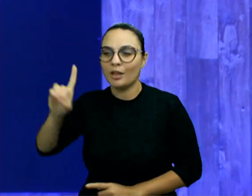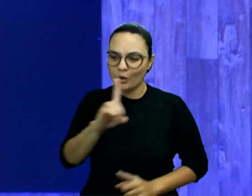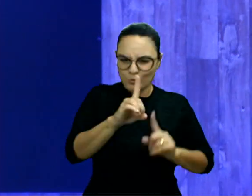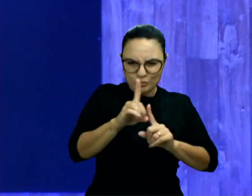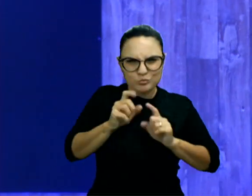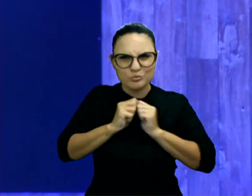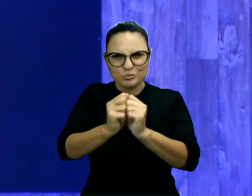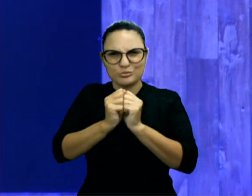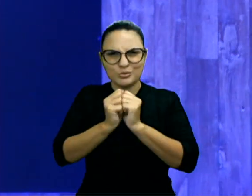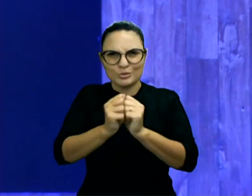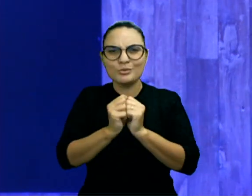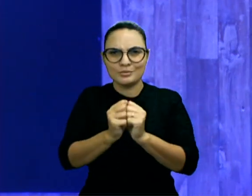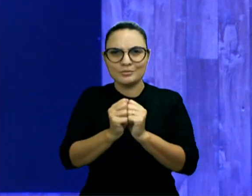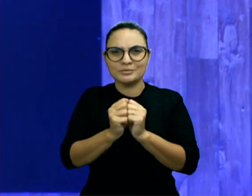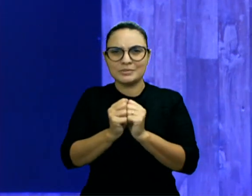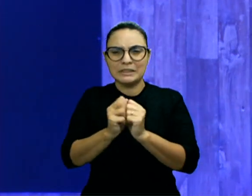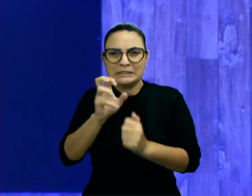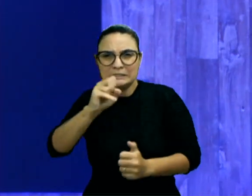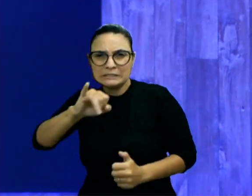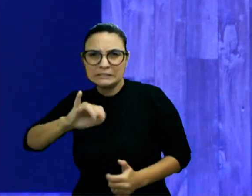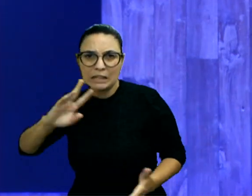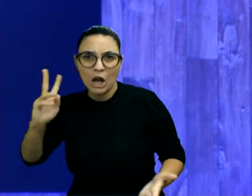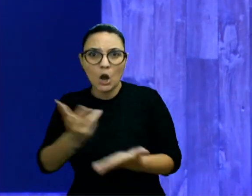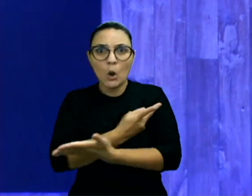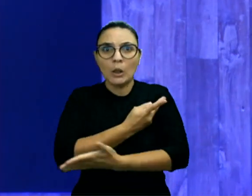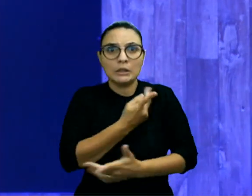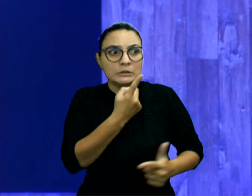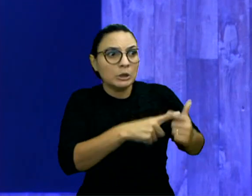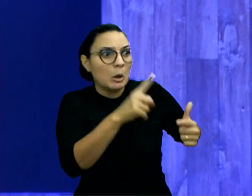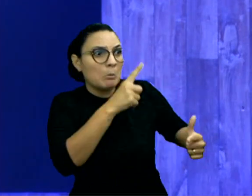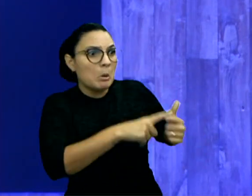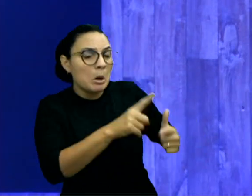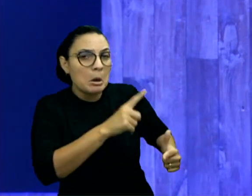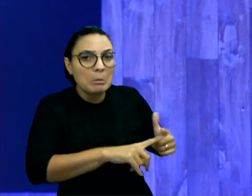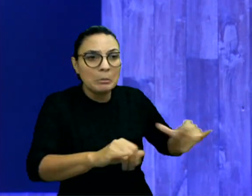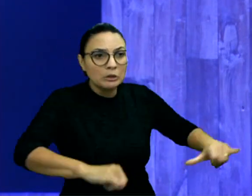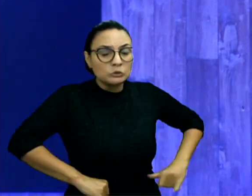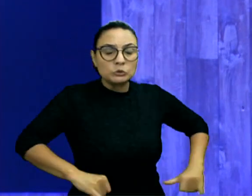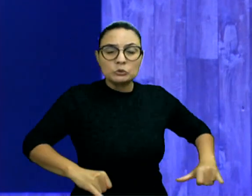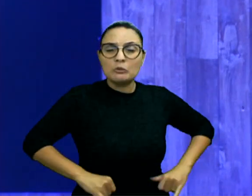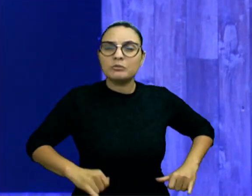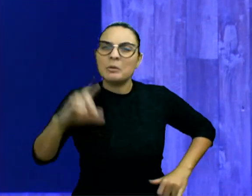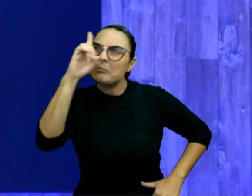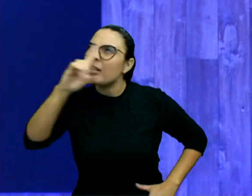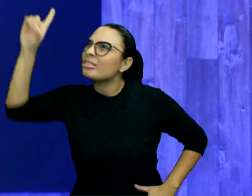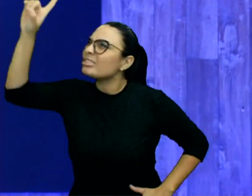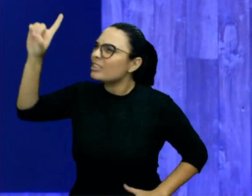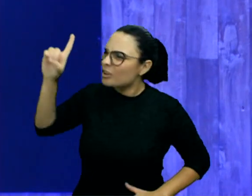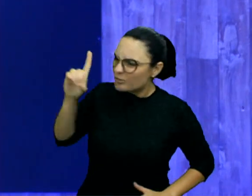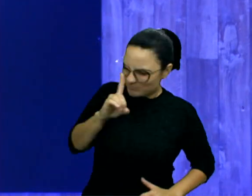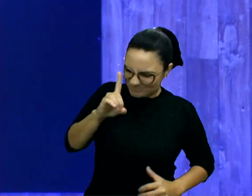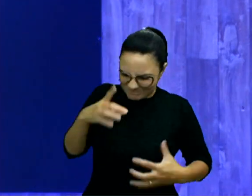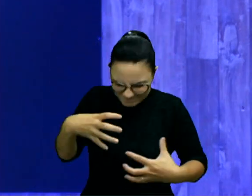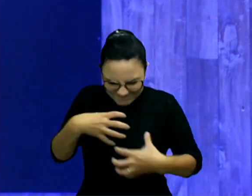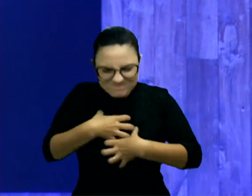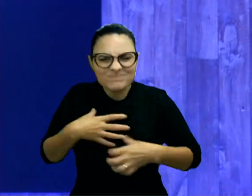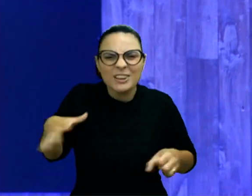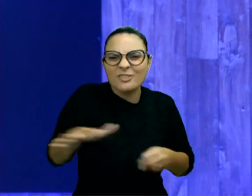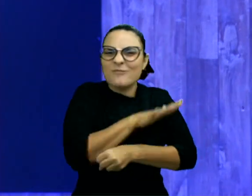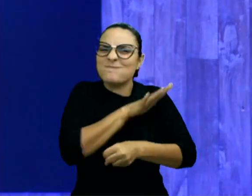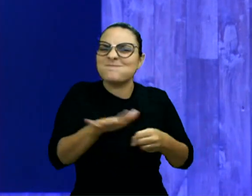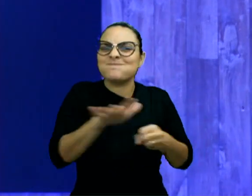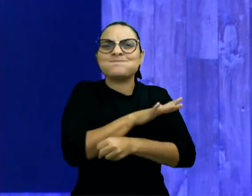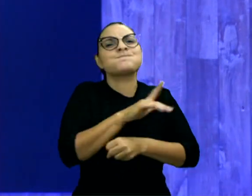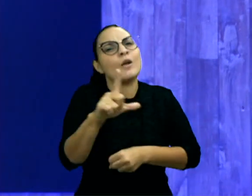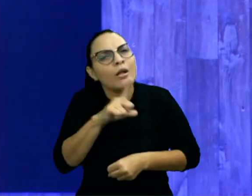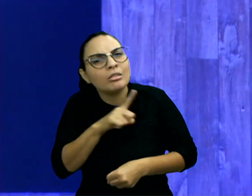Senhor estará com você. No dia que tua sorte mudar, o Senhor estará com você. No dia que você for perseguido, o Senhor estará com